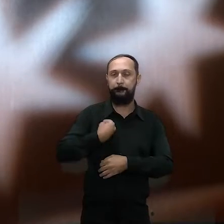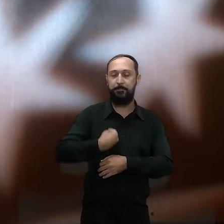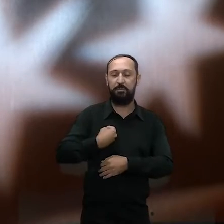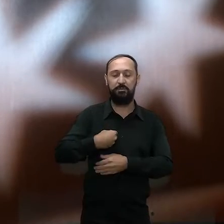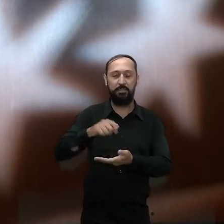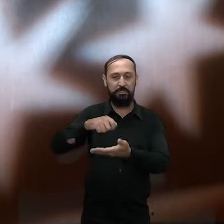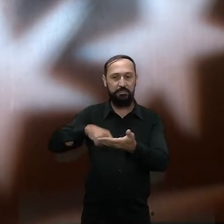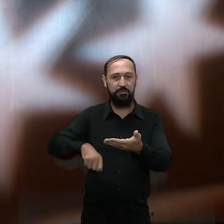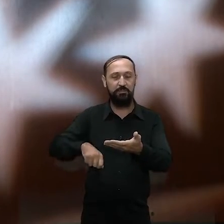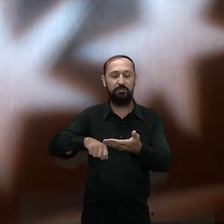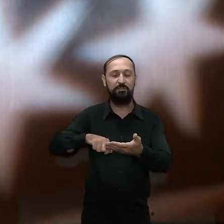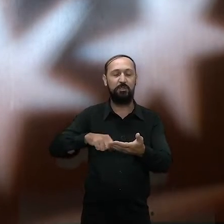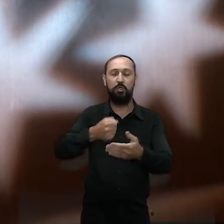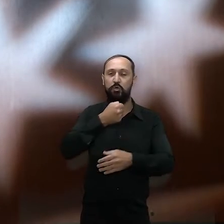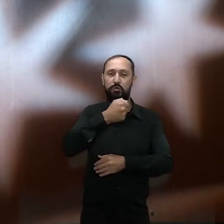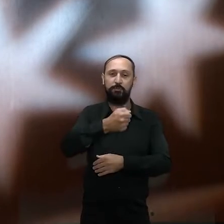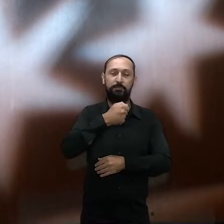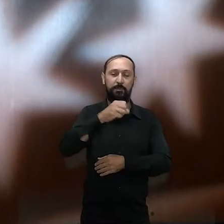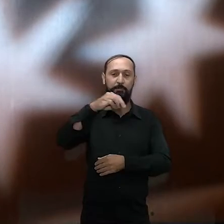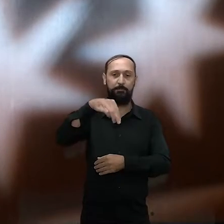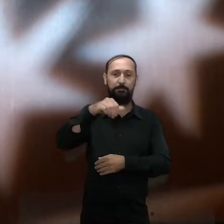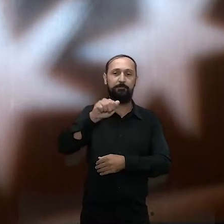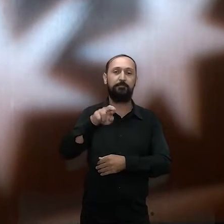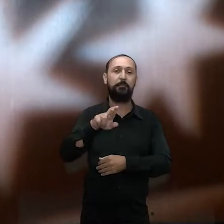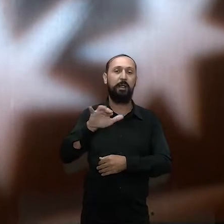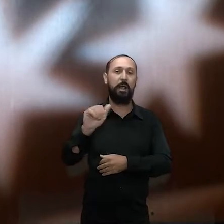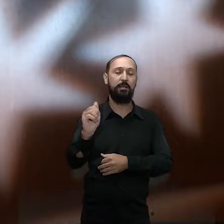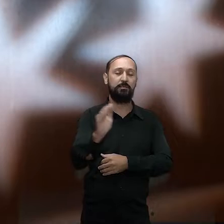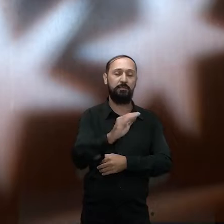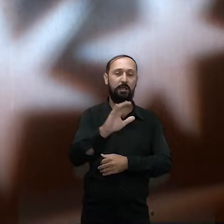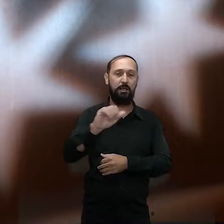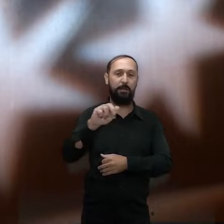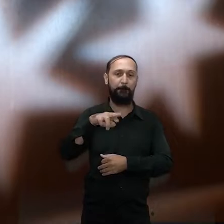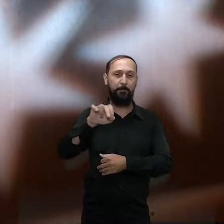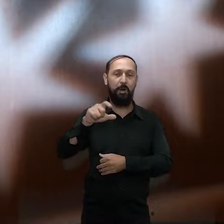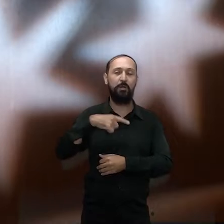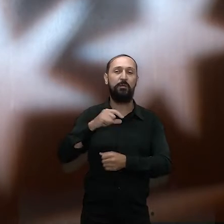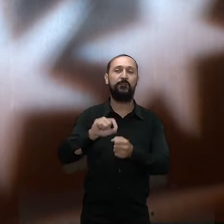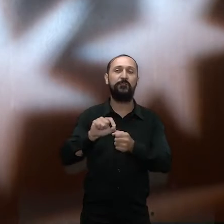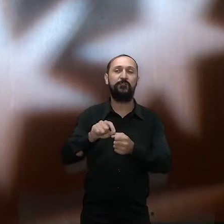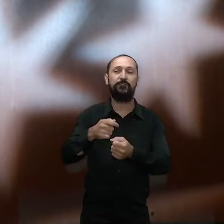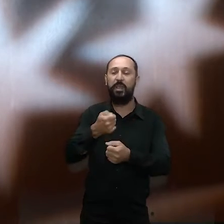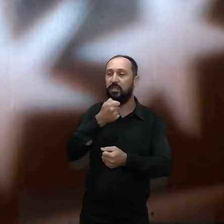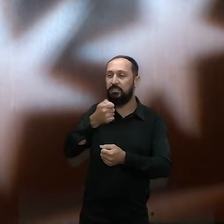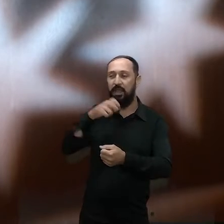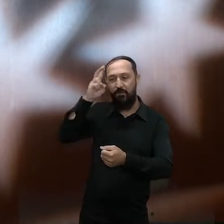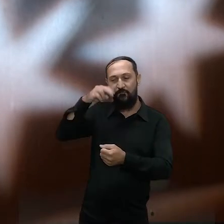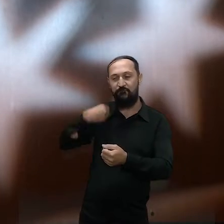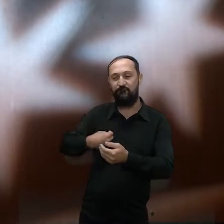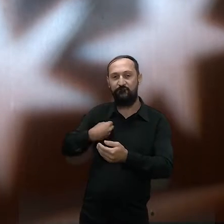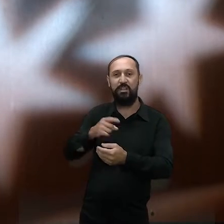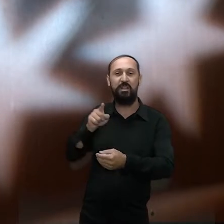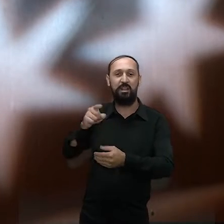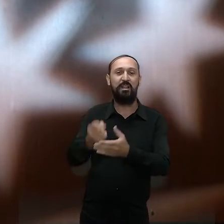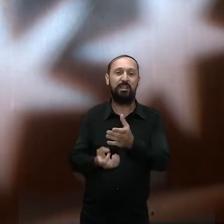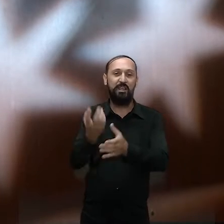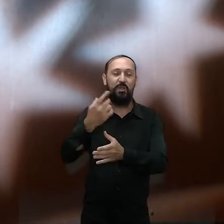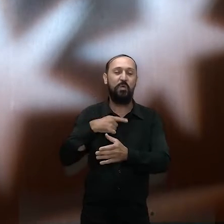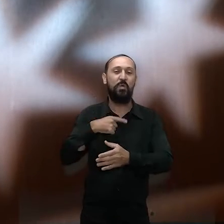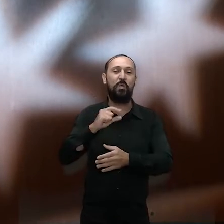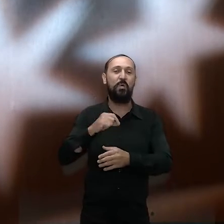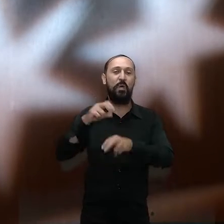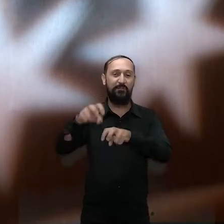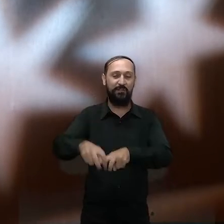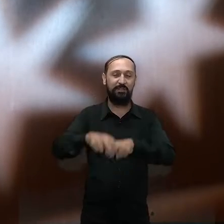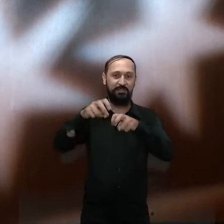com participação da escritora e jornalista Márcia Camargos, biógrafa do criador do Sítio do Pica-Pau Amarelo,